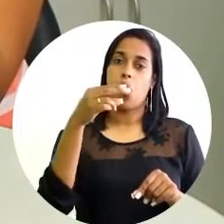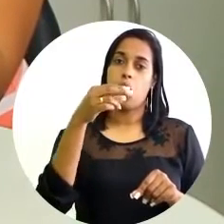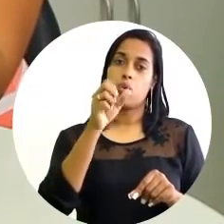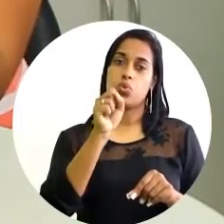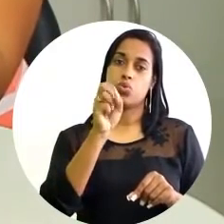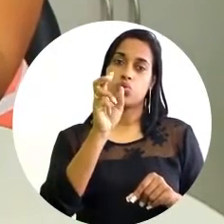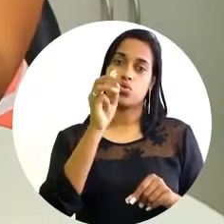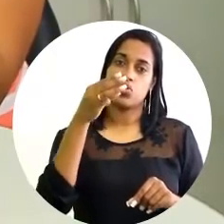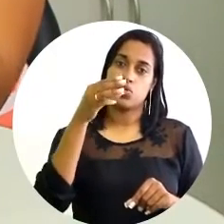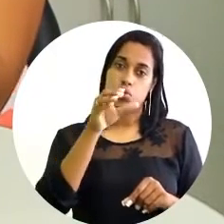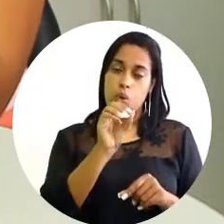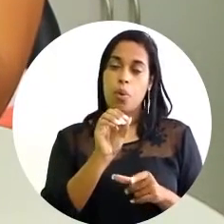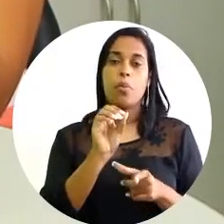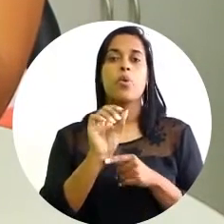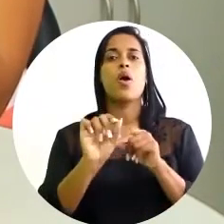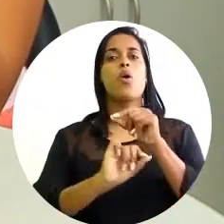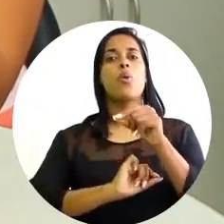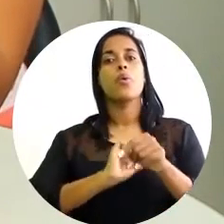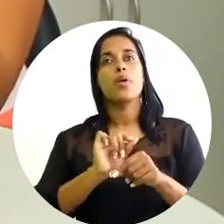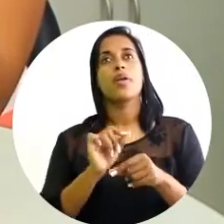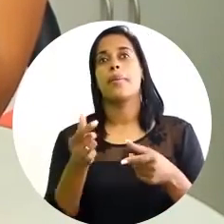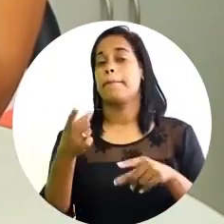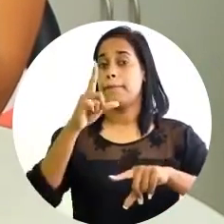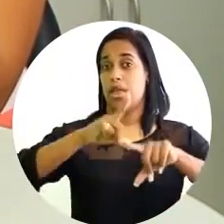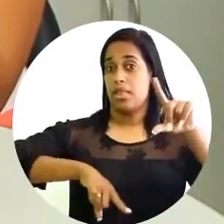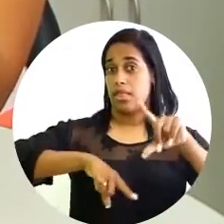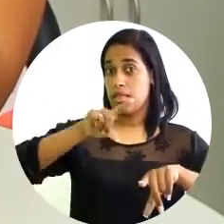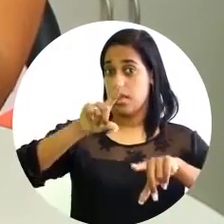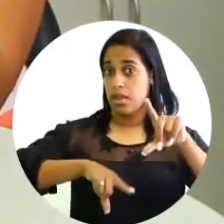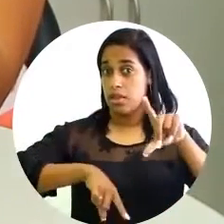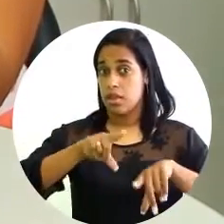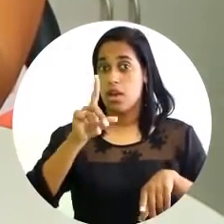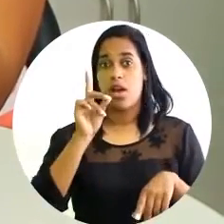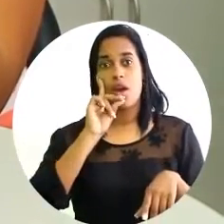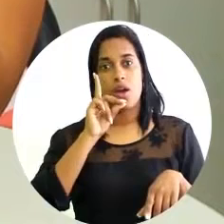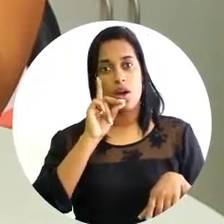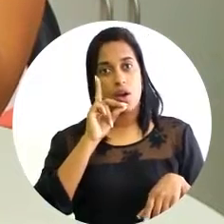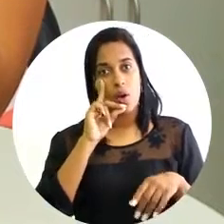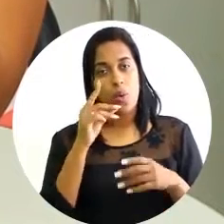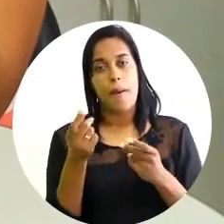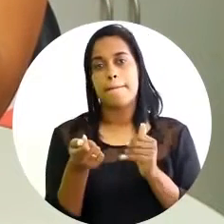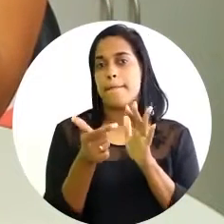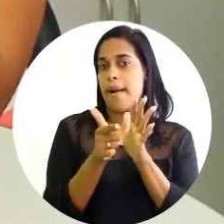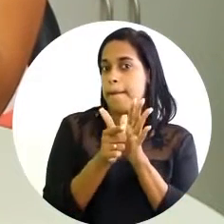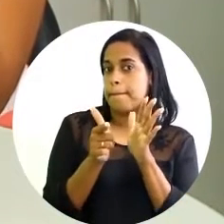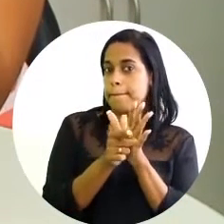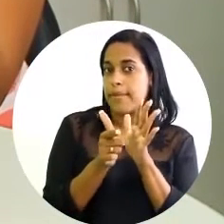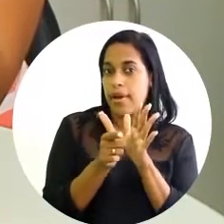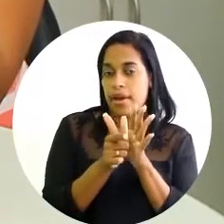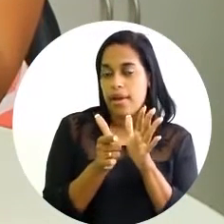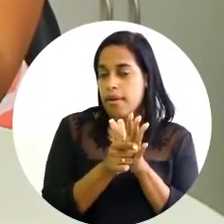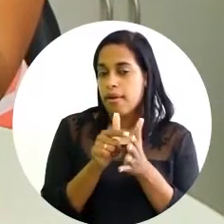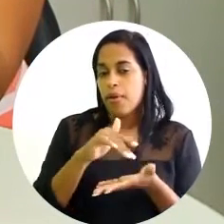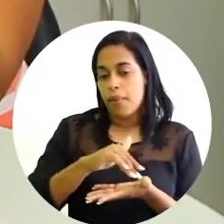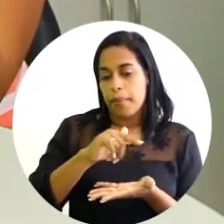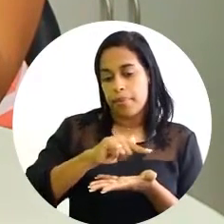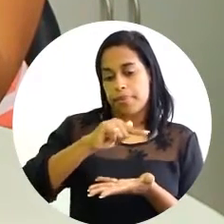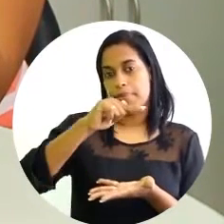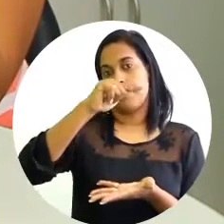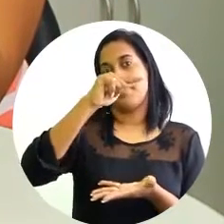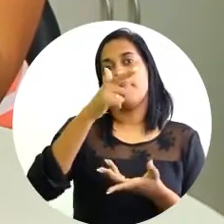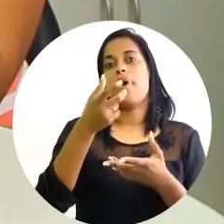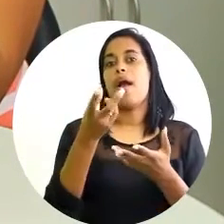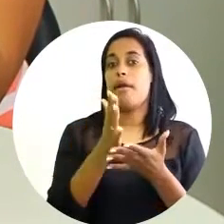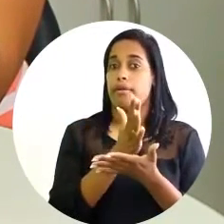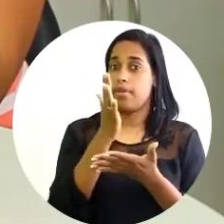essa despesa de consumo? Seria a despesa empregada com material de expediente, aquisição de resma de